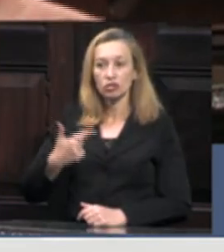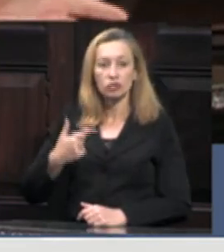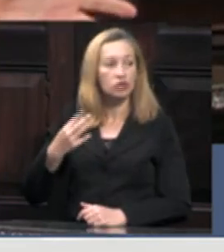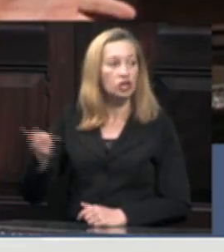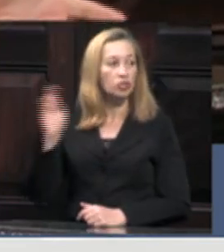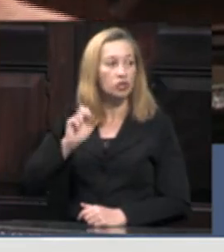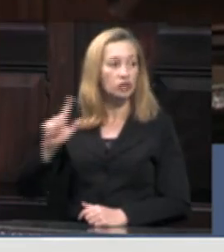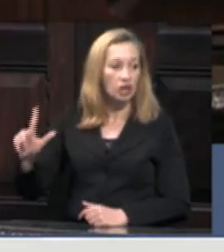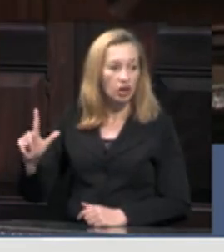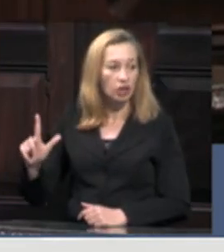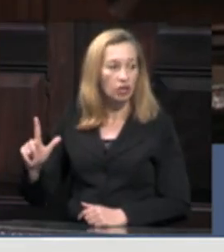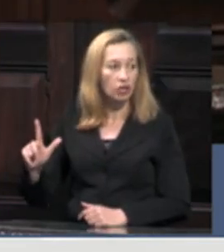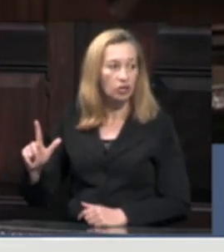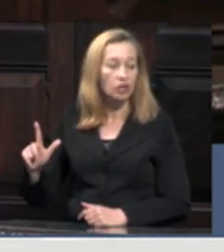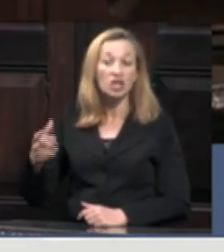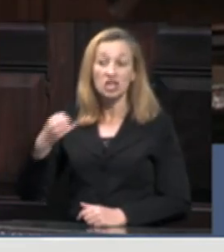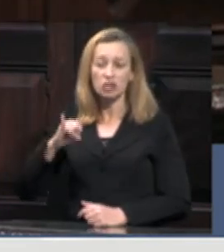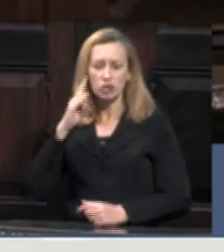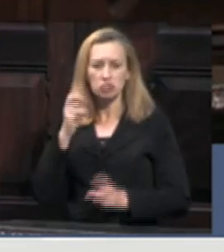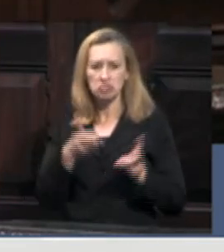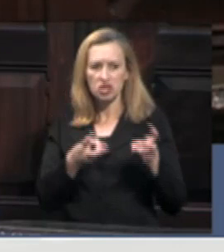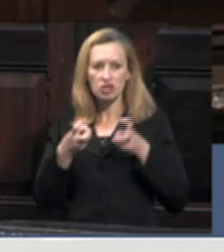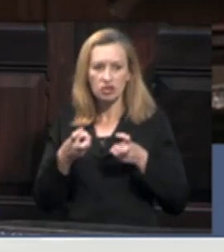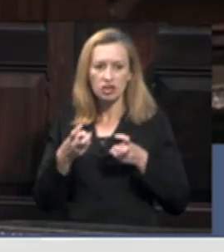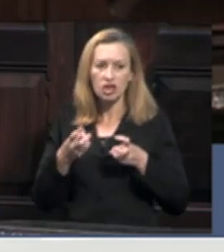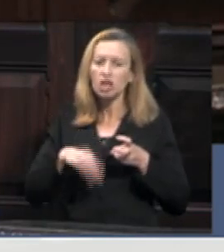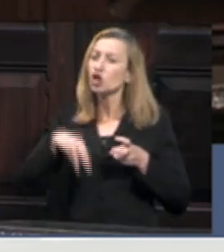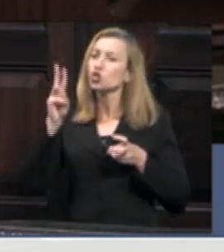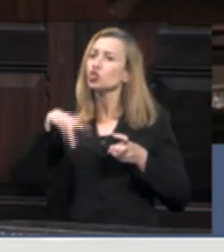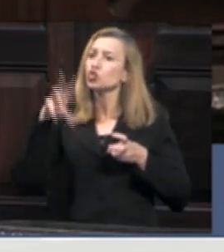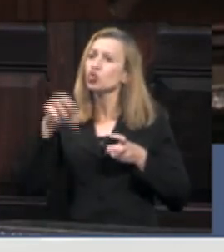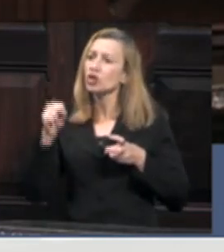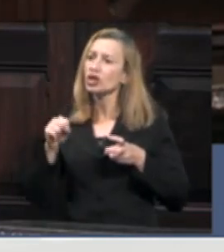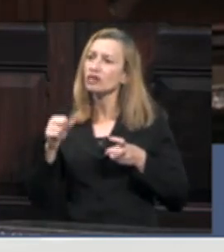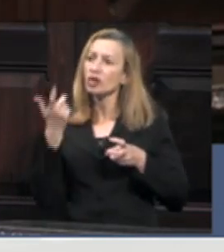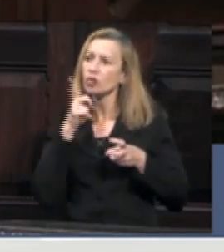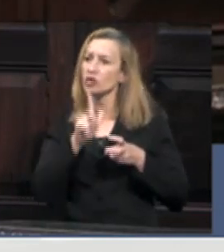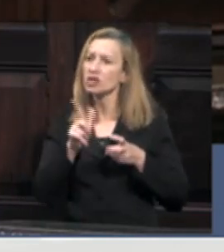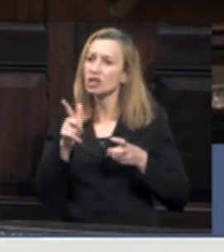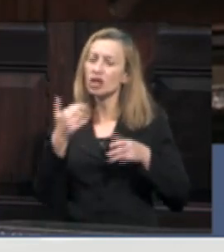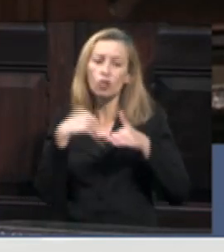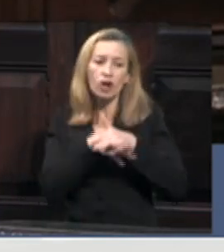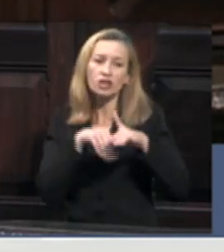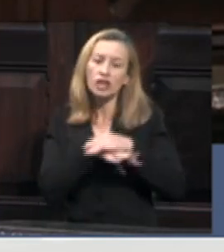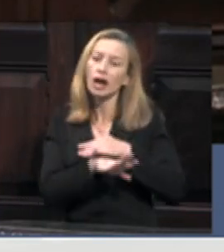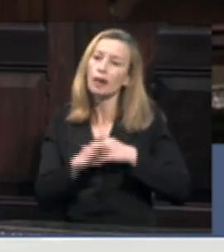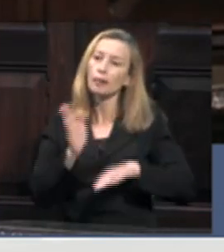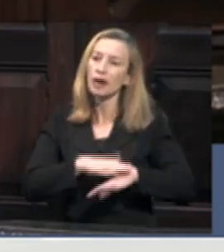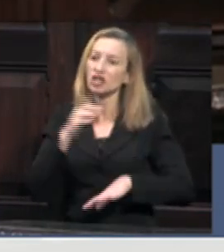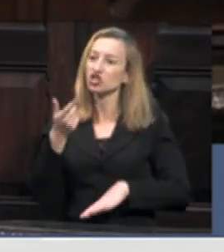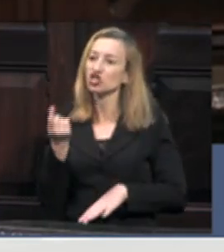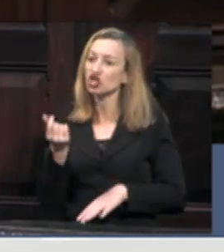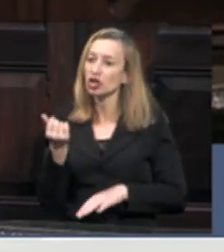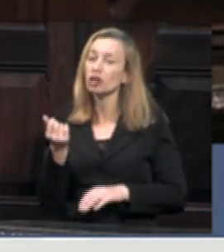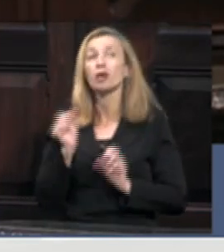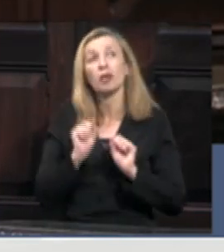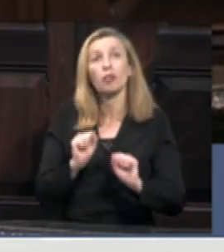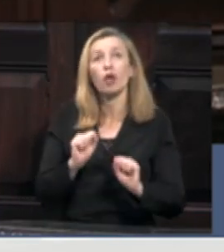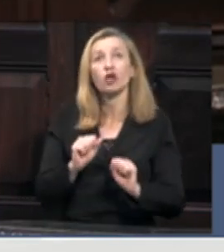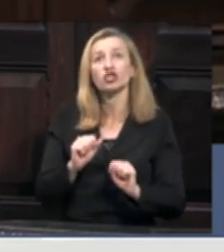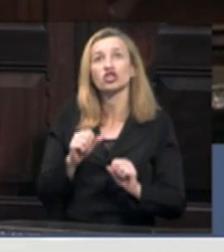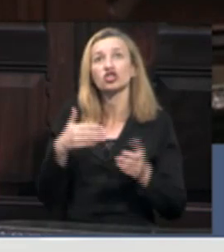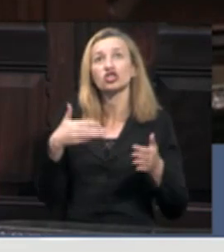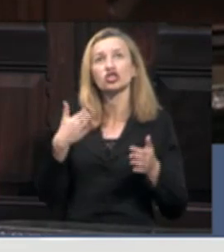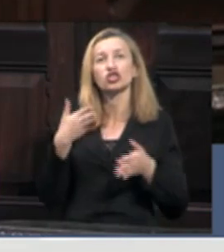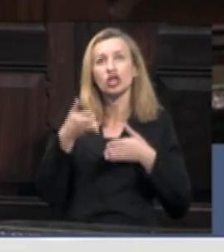arrecadação aumente. Não que chegue a dobrar, mas possa aumentar de